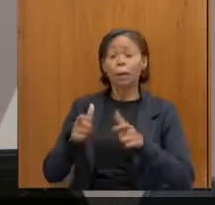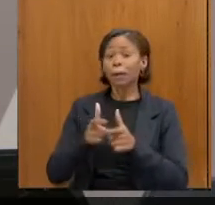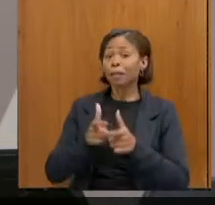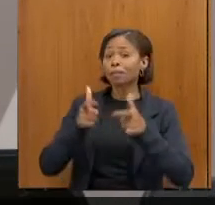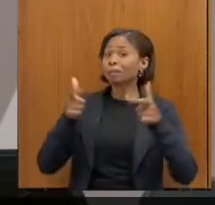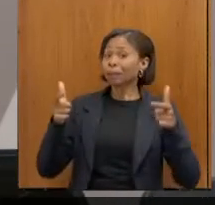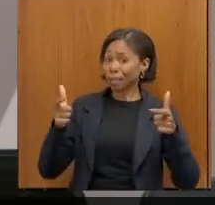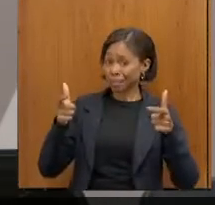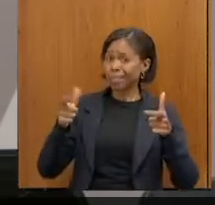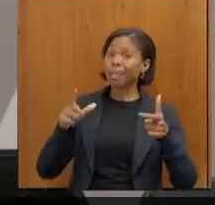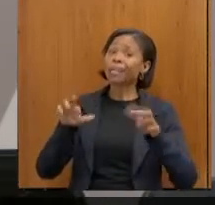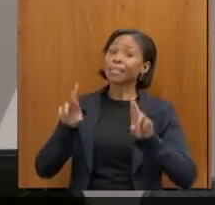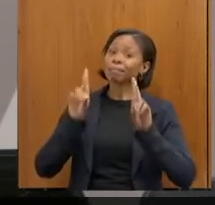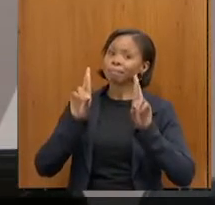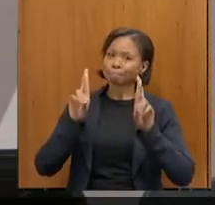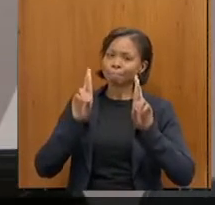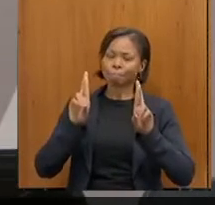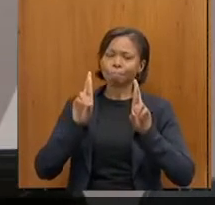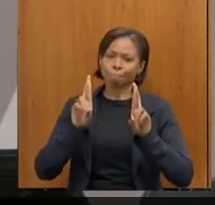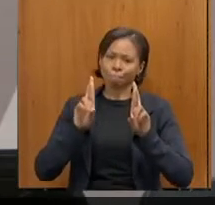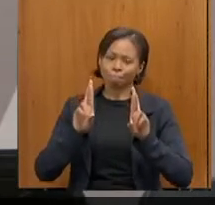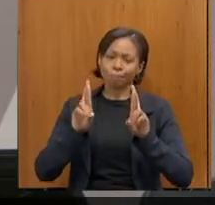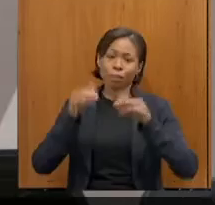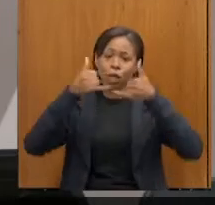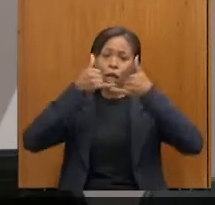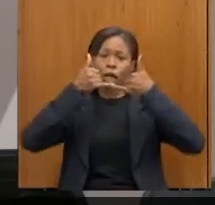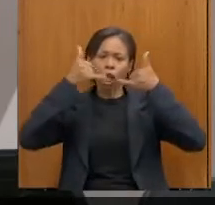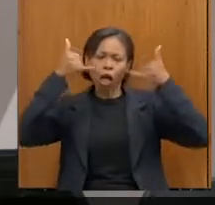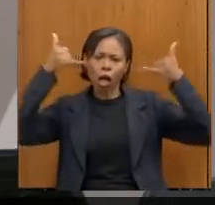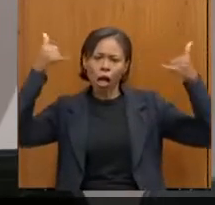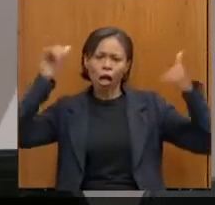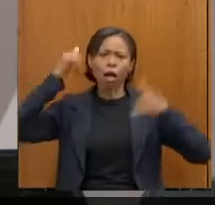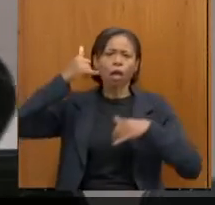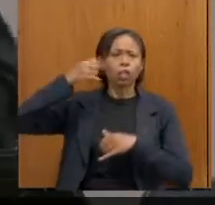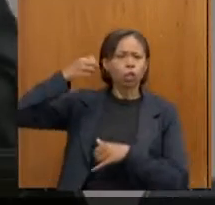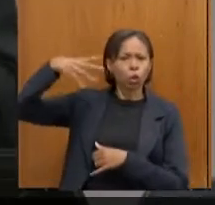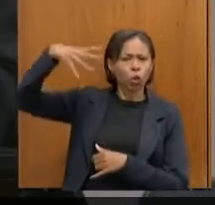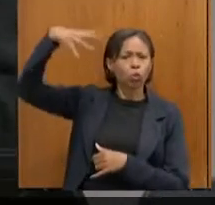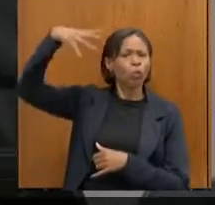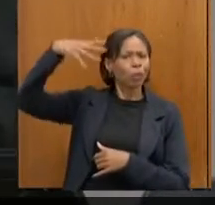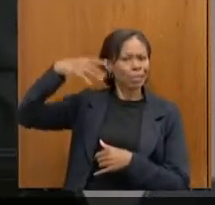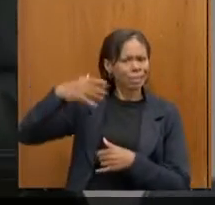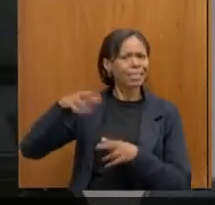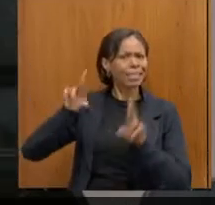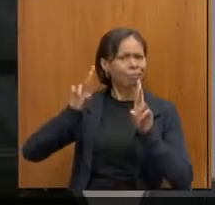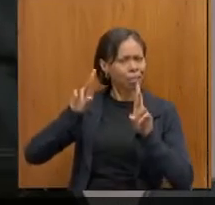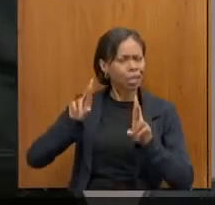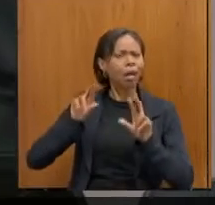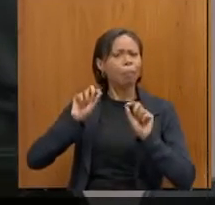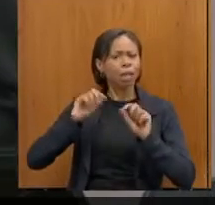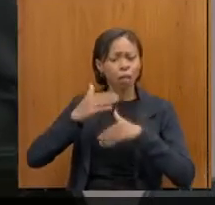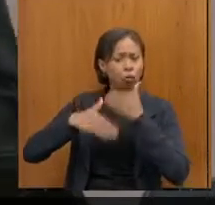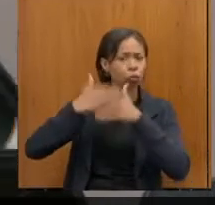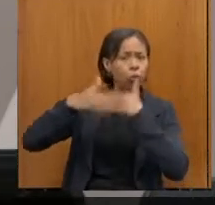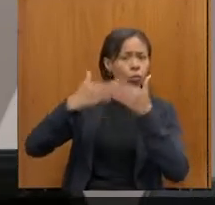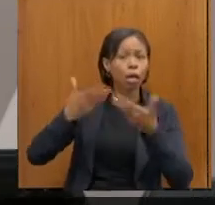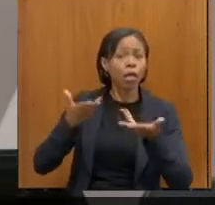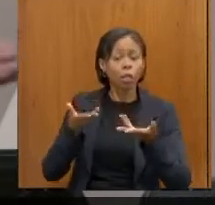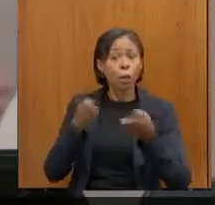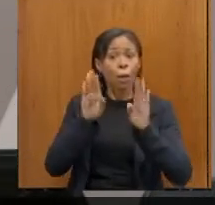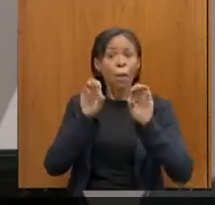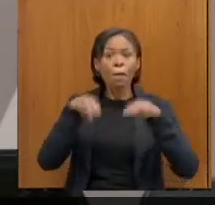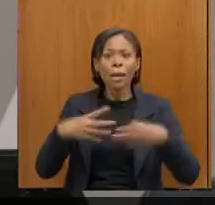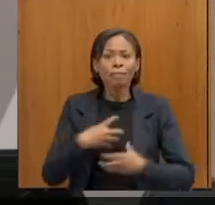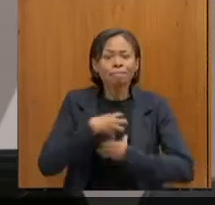do responsabilidade para fornecimento de energia para alavancar o crescimento bom estar